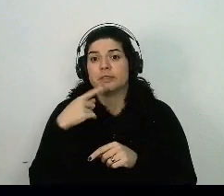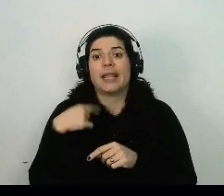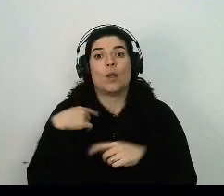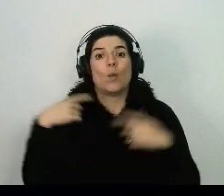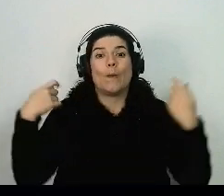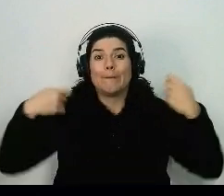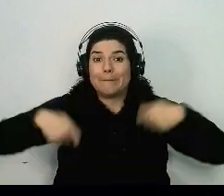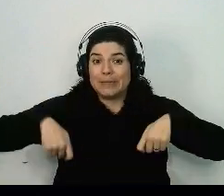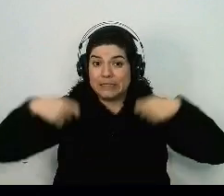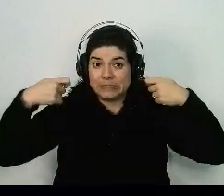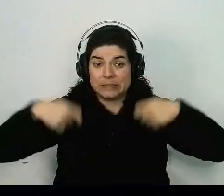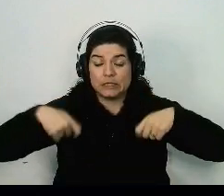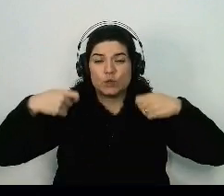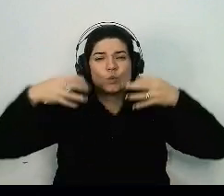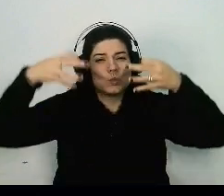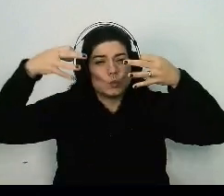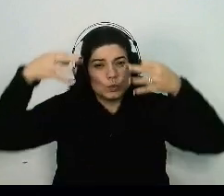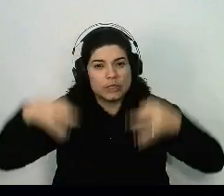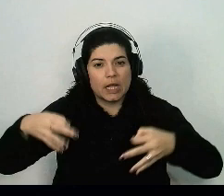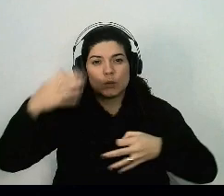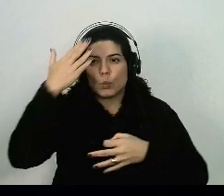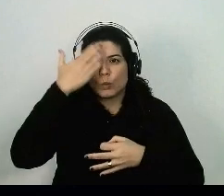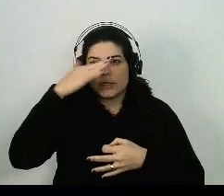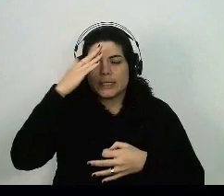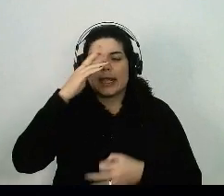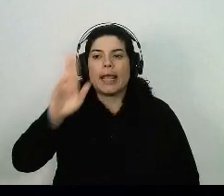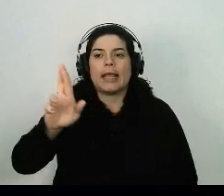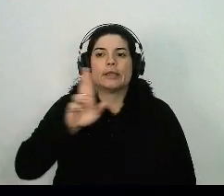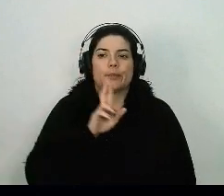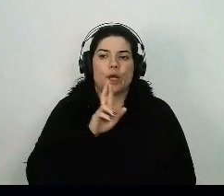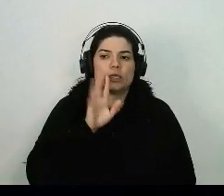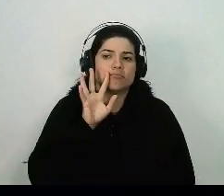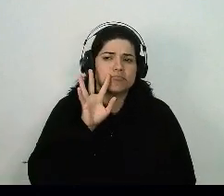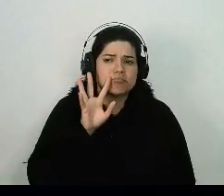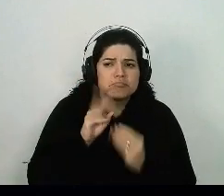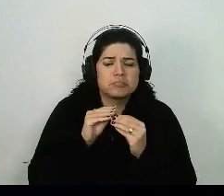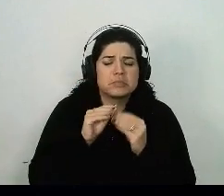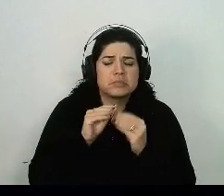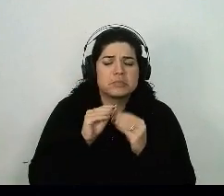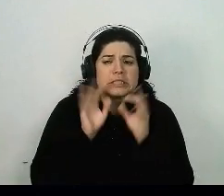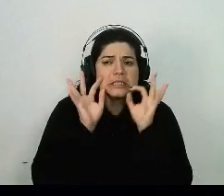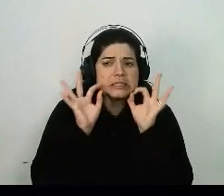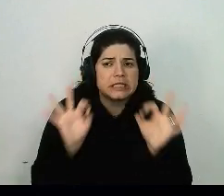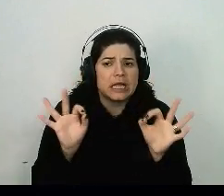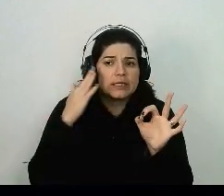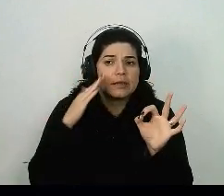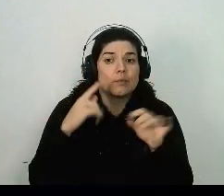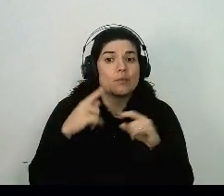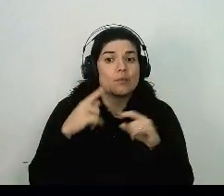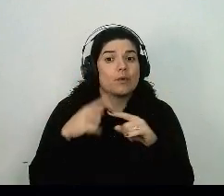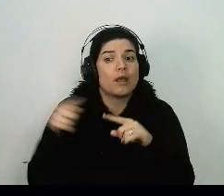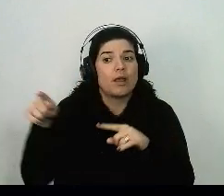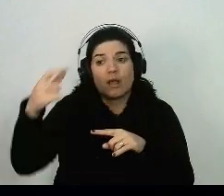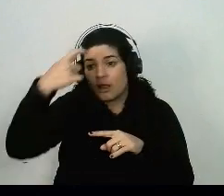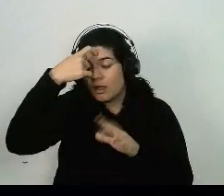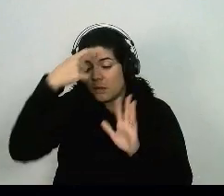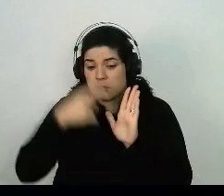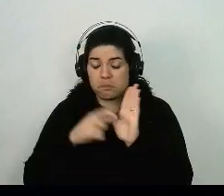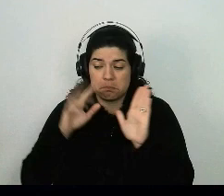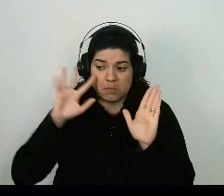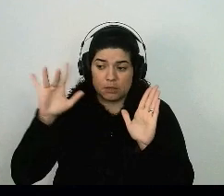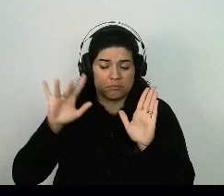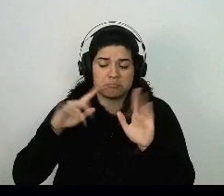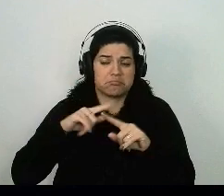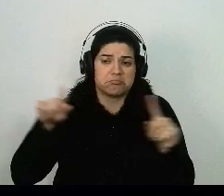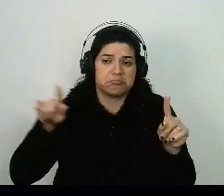ter a correta interpretação das saídas. Então, eu preciso compreender aquilo que saiu da IA. Senão, ela pensou, mas ficou só para ela.